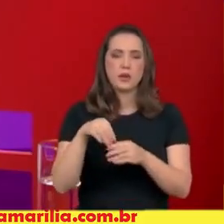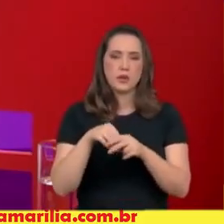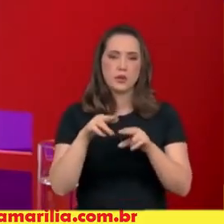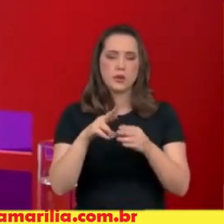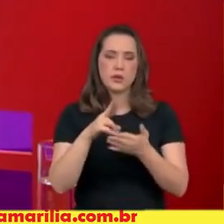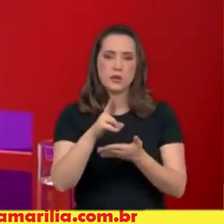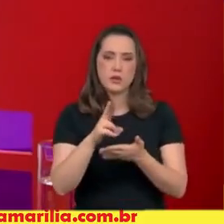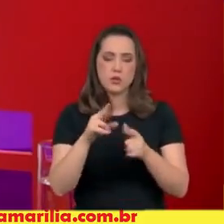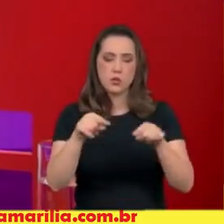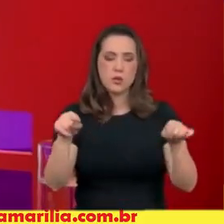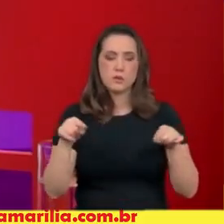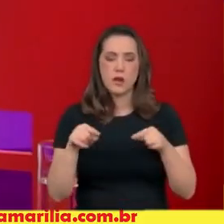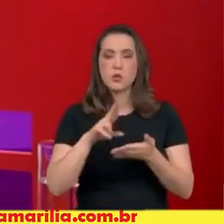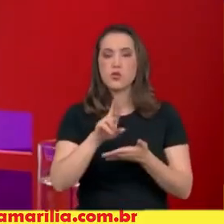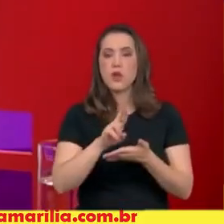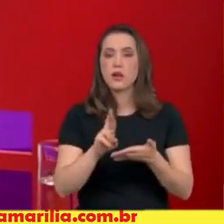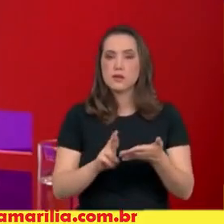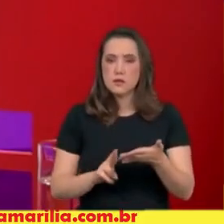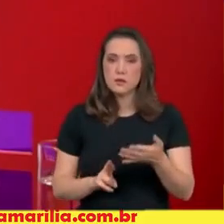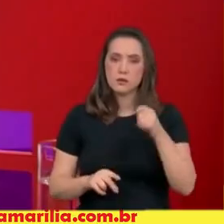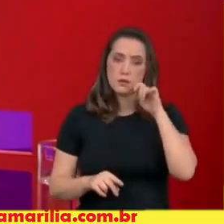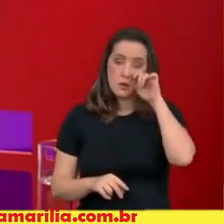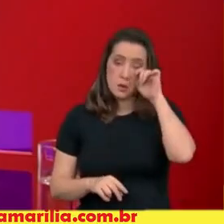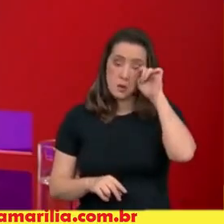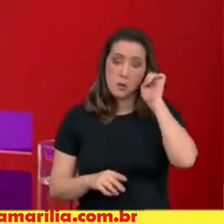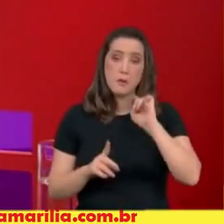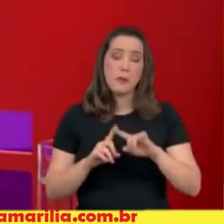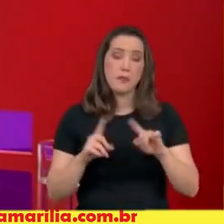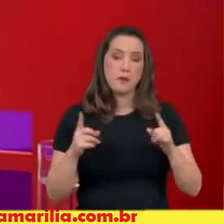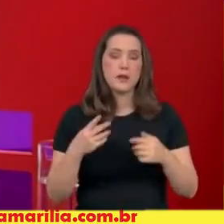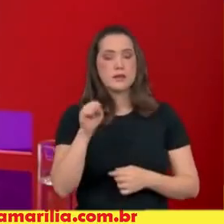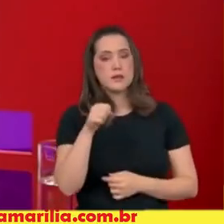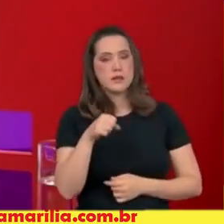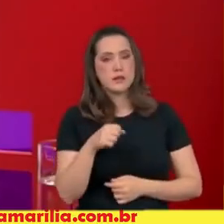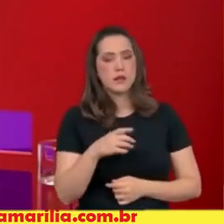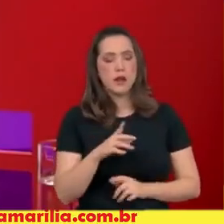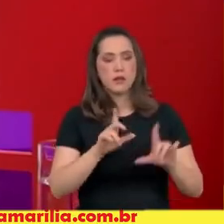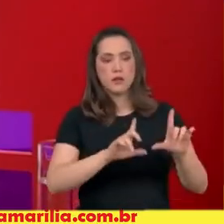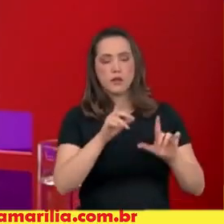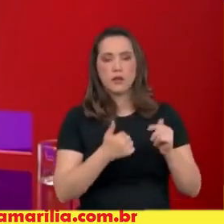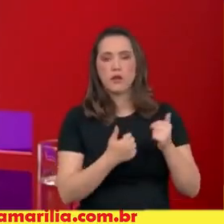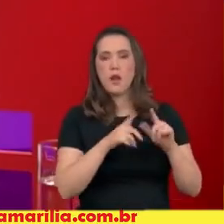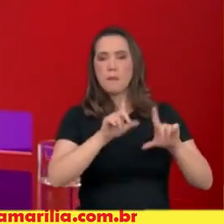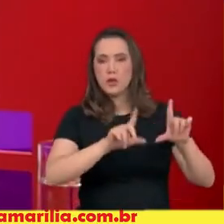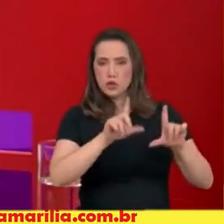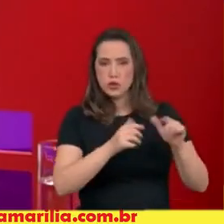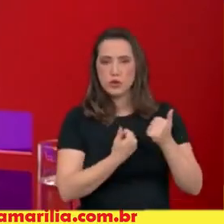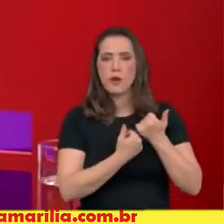infelizmente a cobertura midiática foi fundamental para o resultado final de muitos casos. Como que falei, na